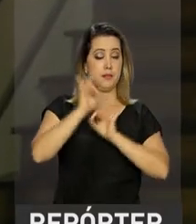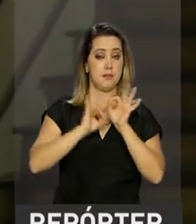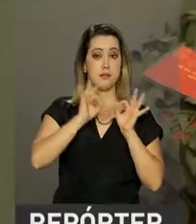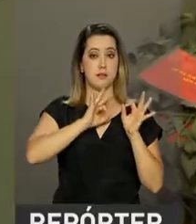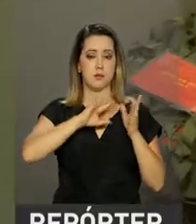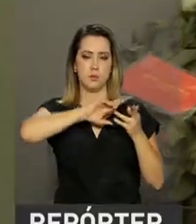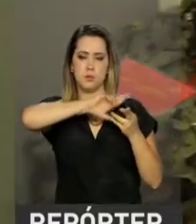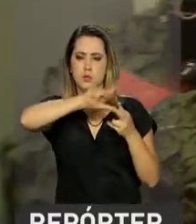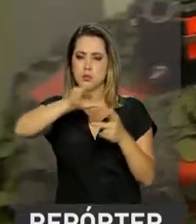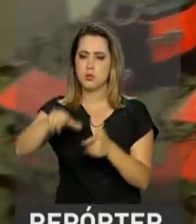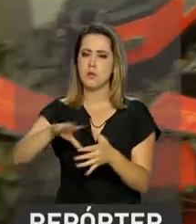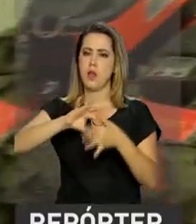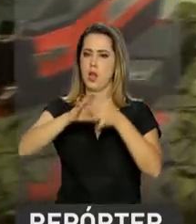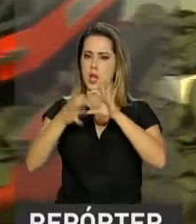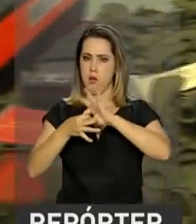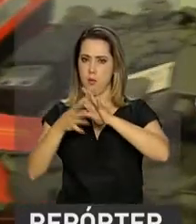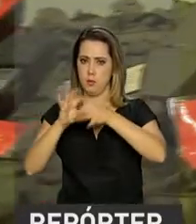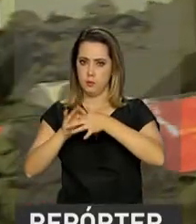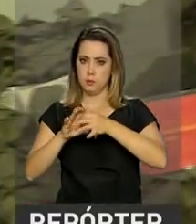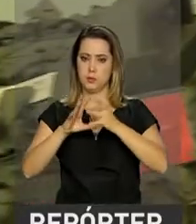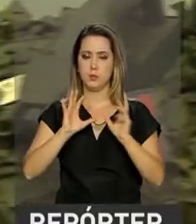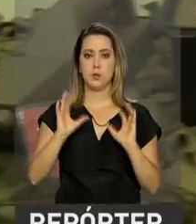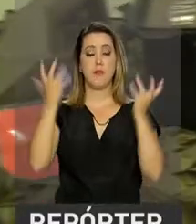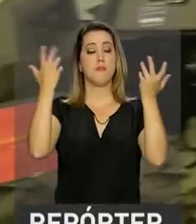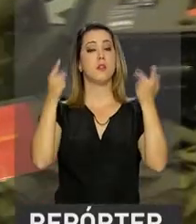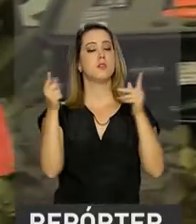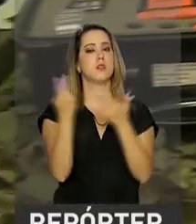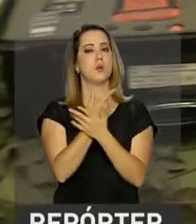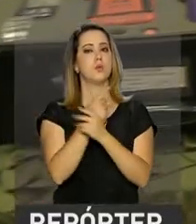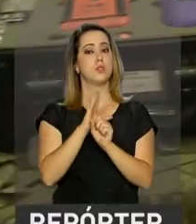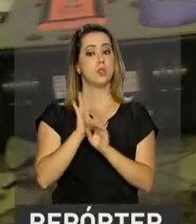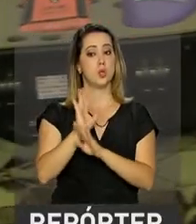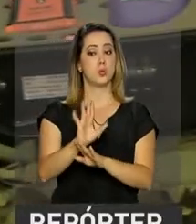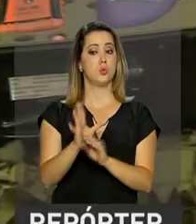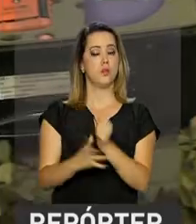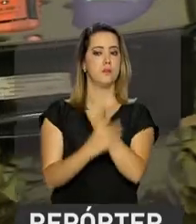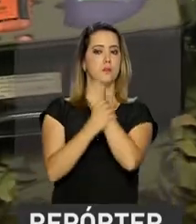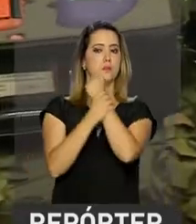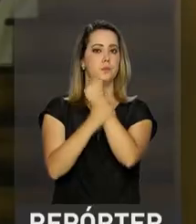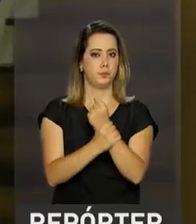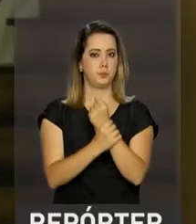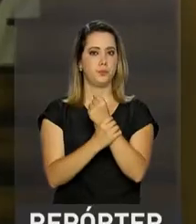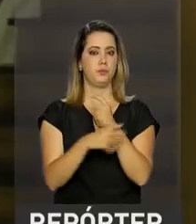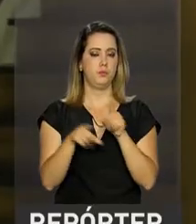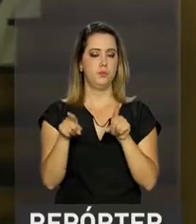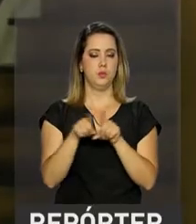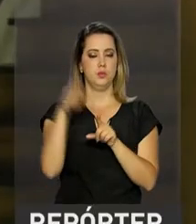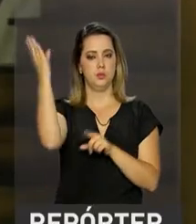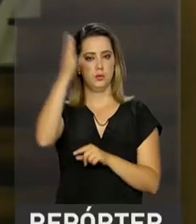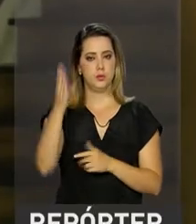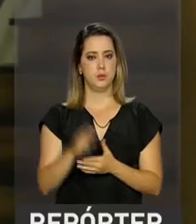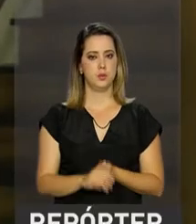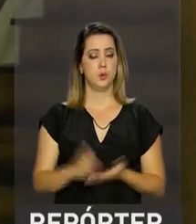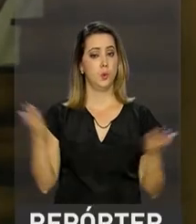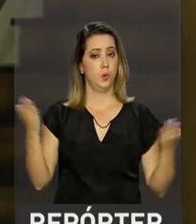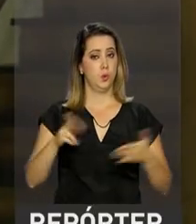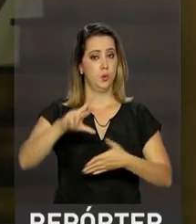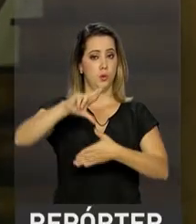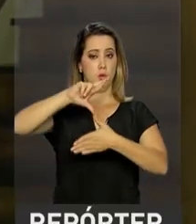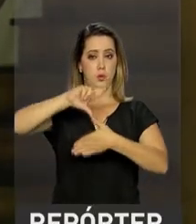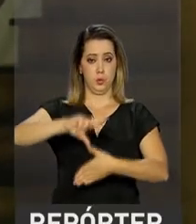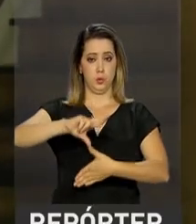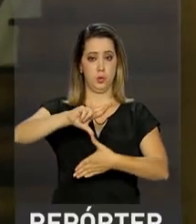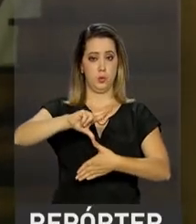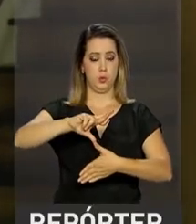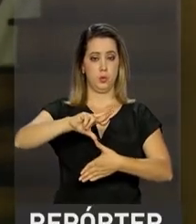copa do mundo e as olimpíadas ajudaram a fortalecer o país contra possíveis ameaças hoje na américa latina acredito que